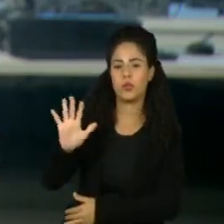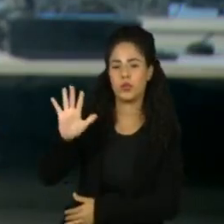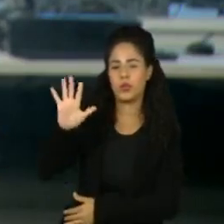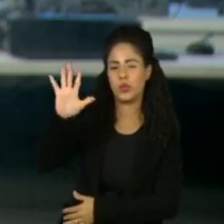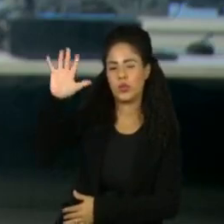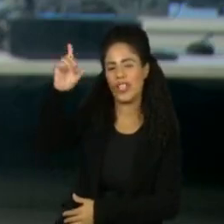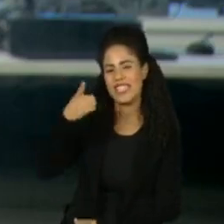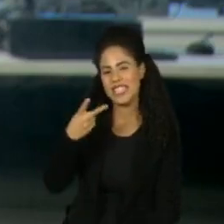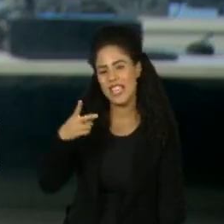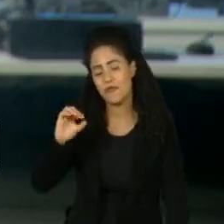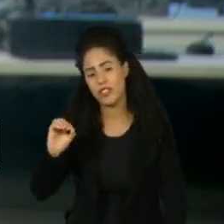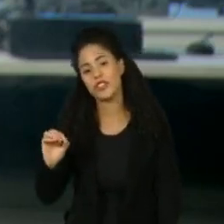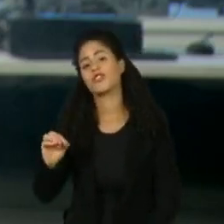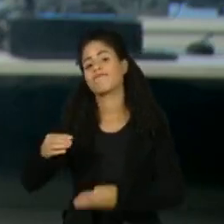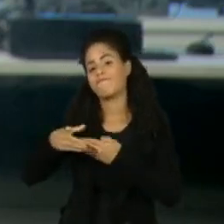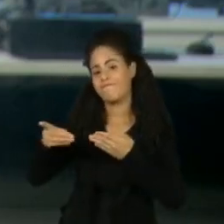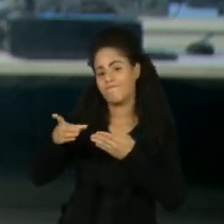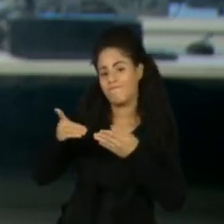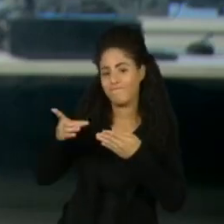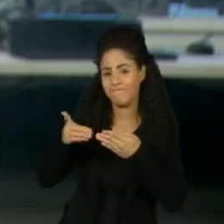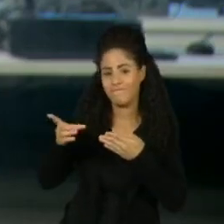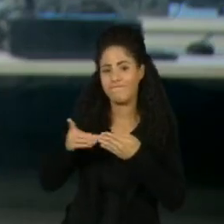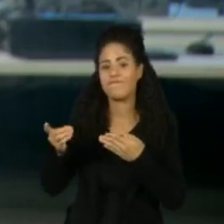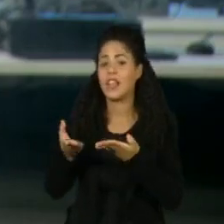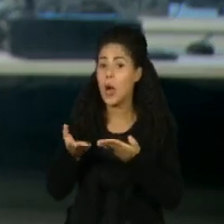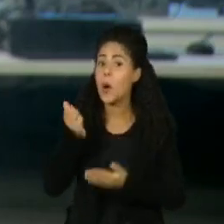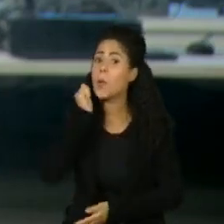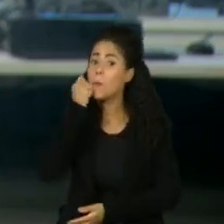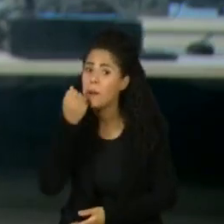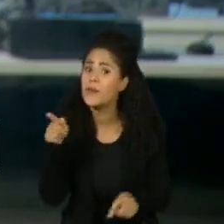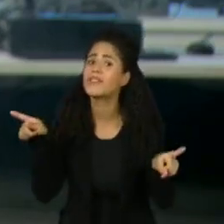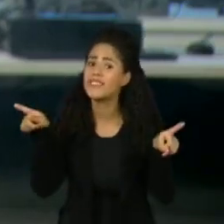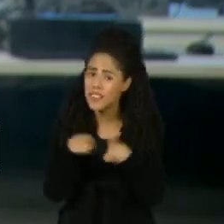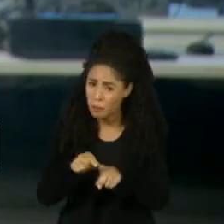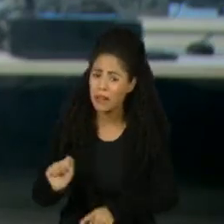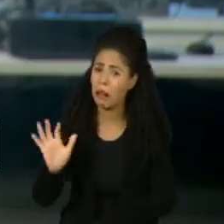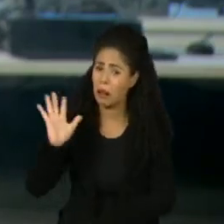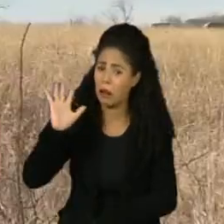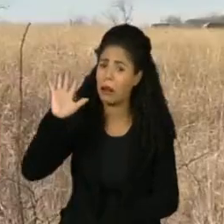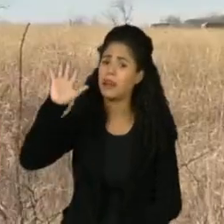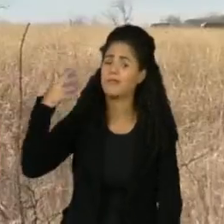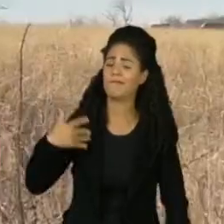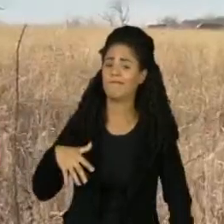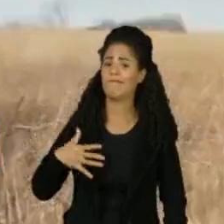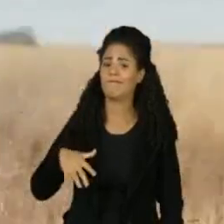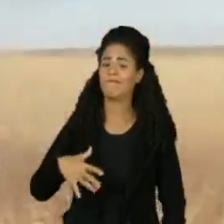120 dólares. Até o pãozinho pode ficar mais caro numa eventual guerra.